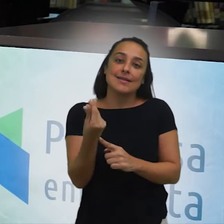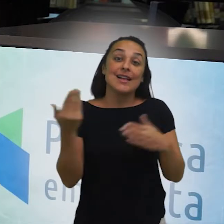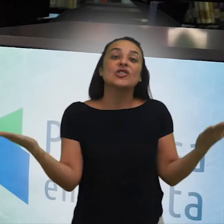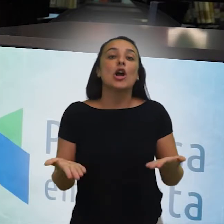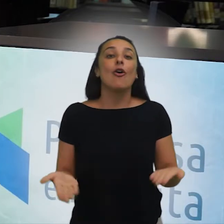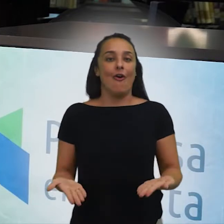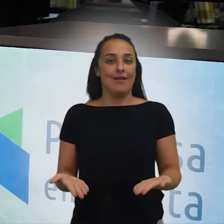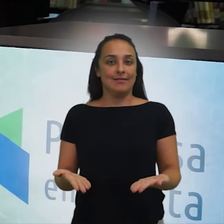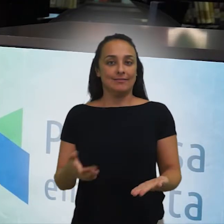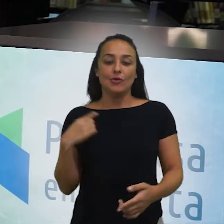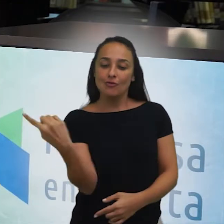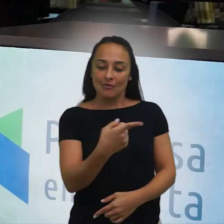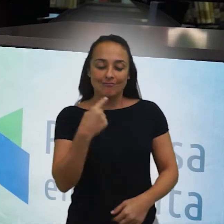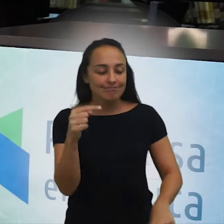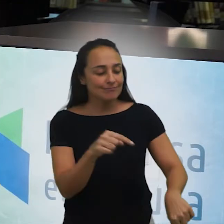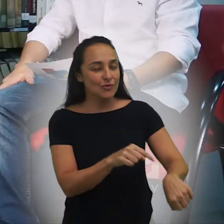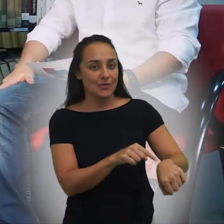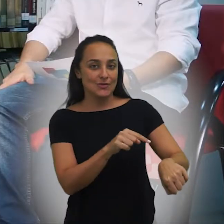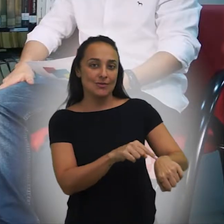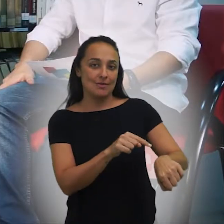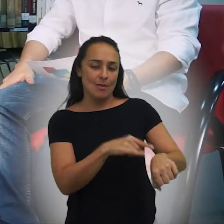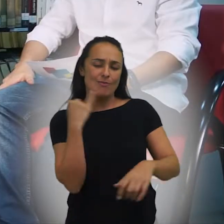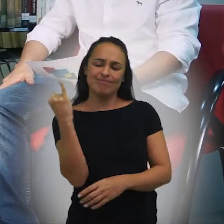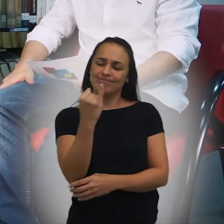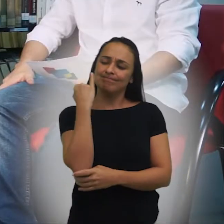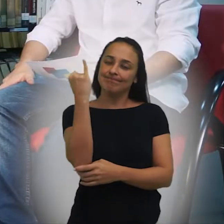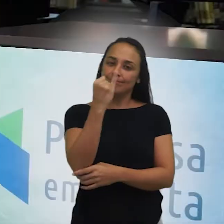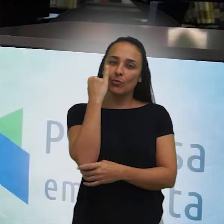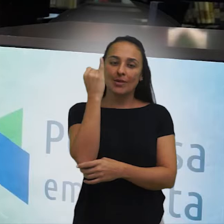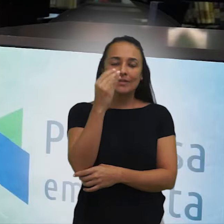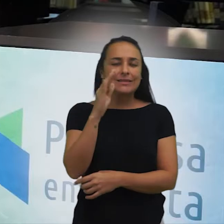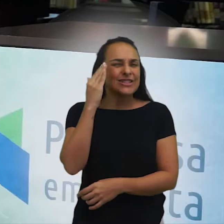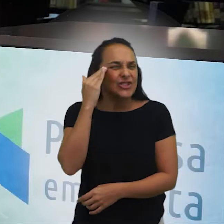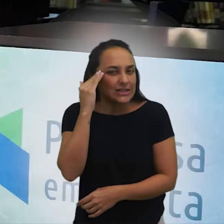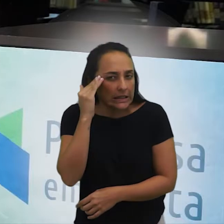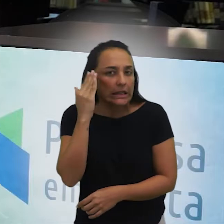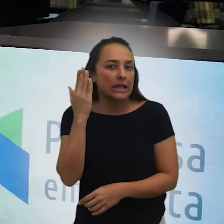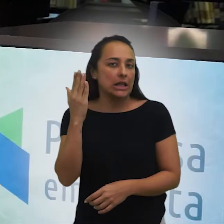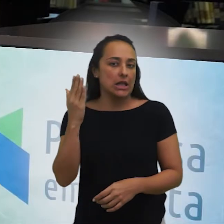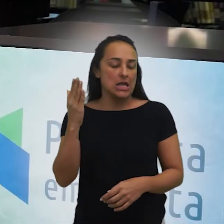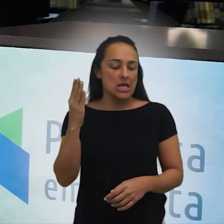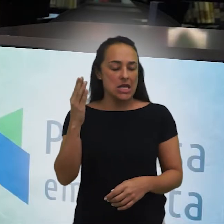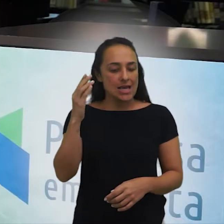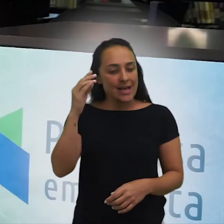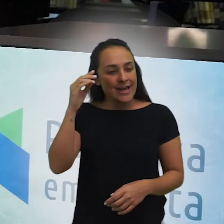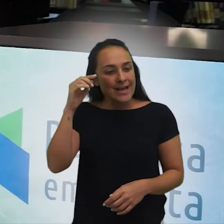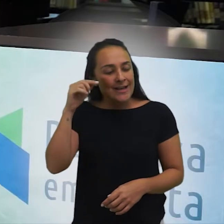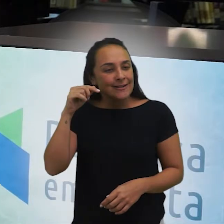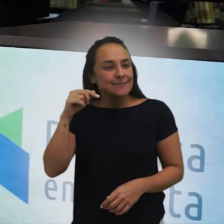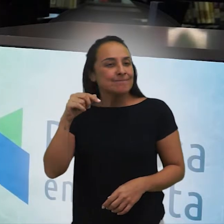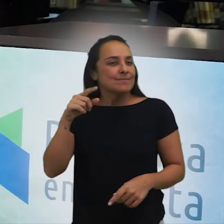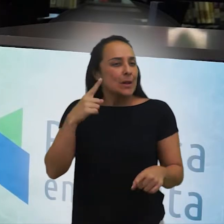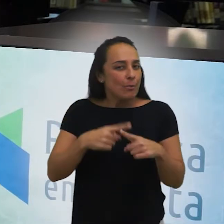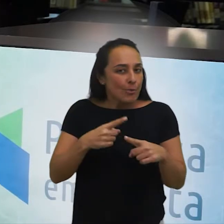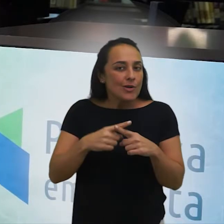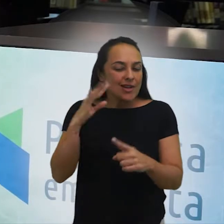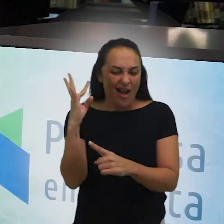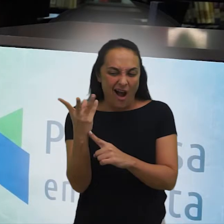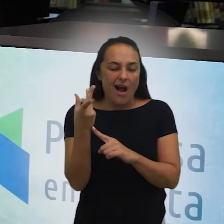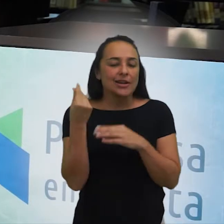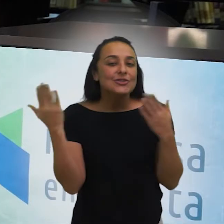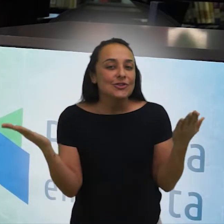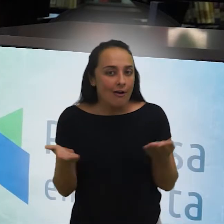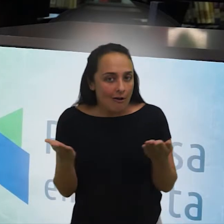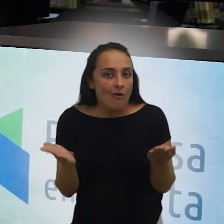importante compreender esta tão questionada, muitas vezes criticada